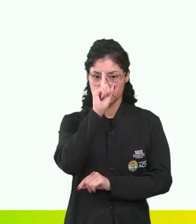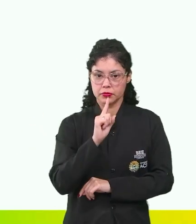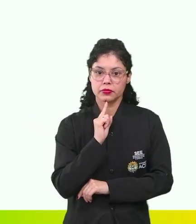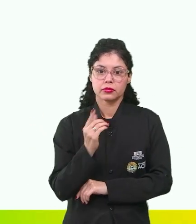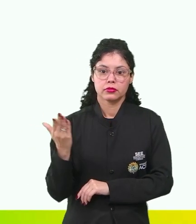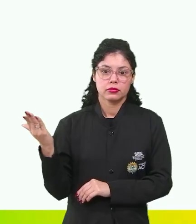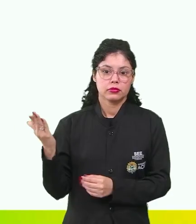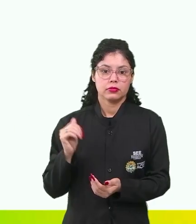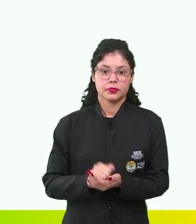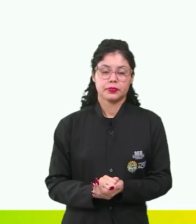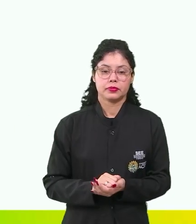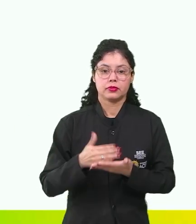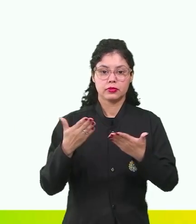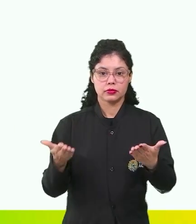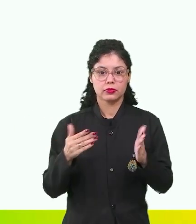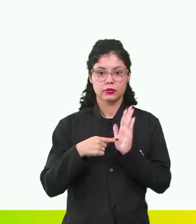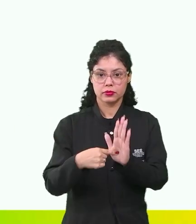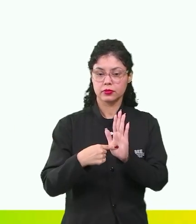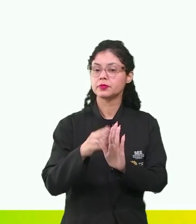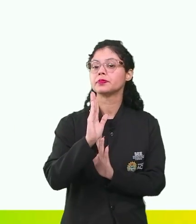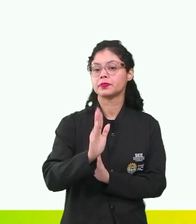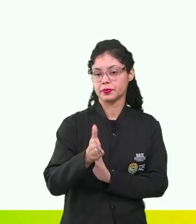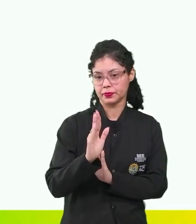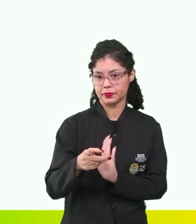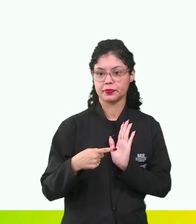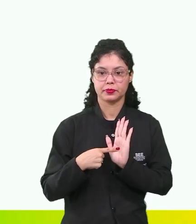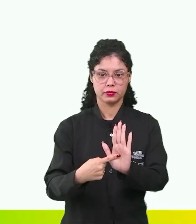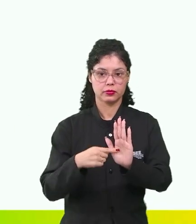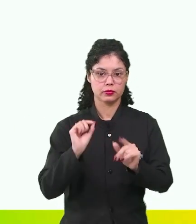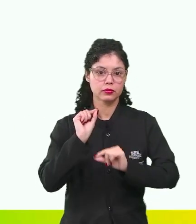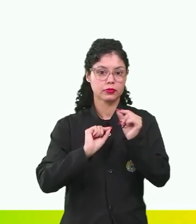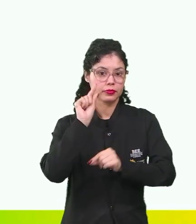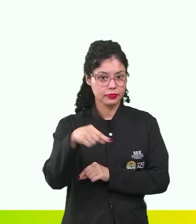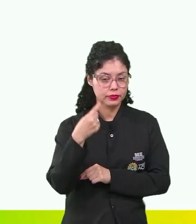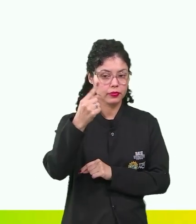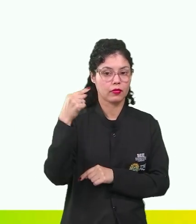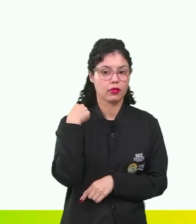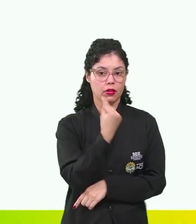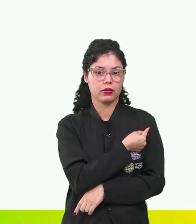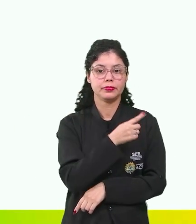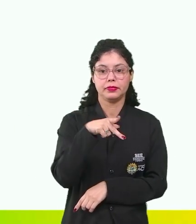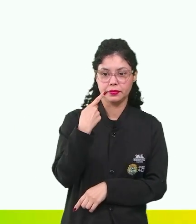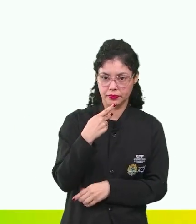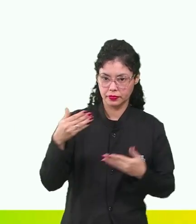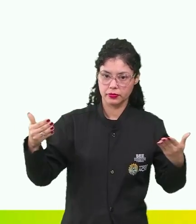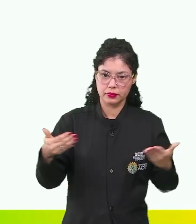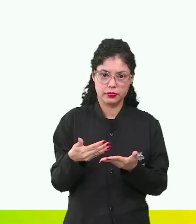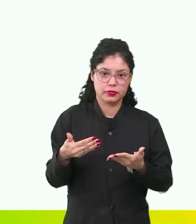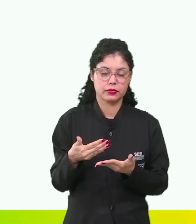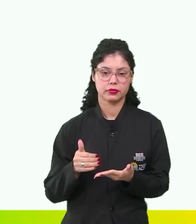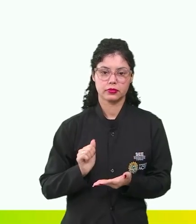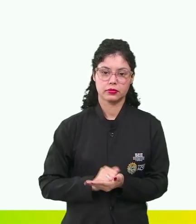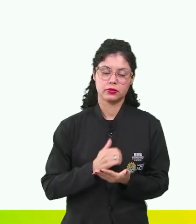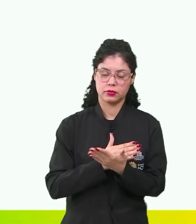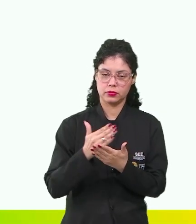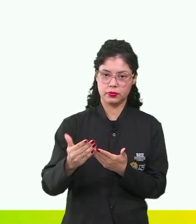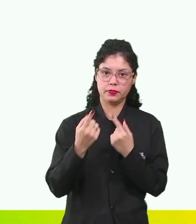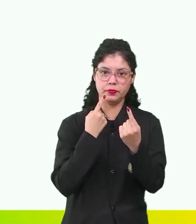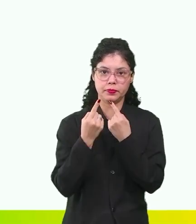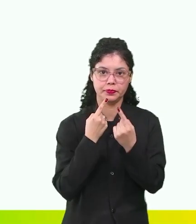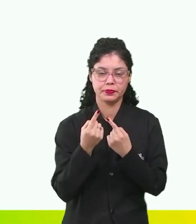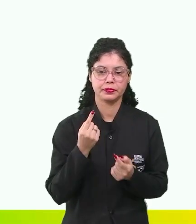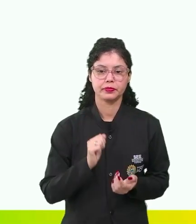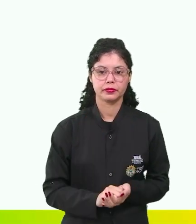imagem que, de certo modo, já reflete aquilo que nós estamos falando agora para início de